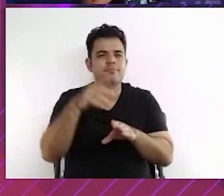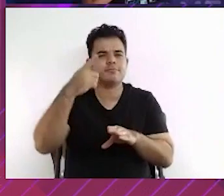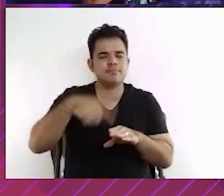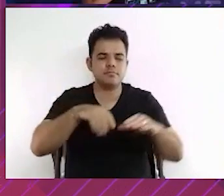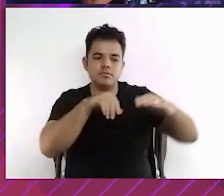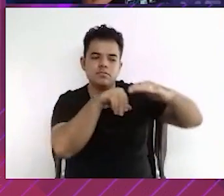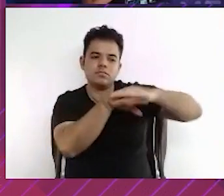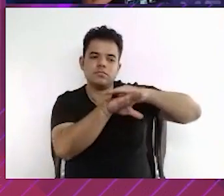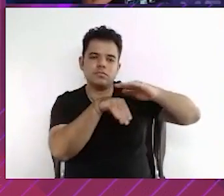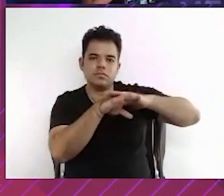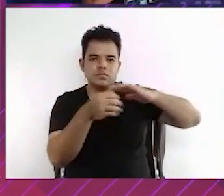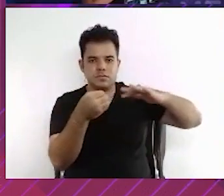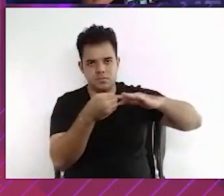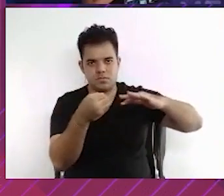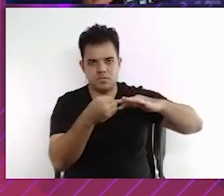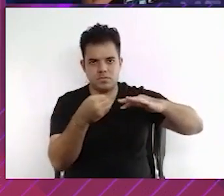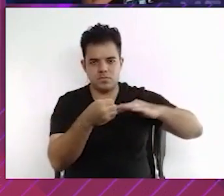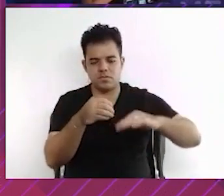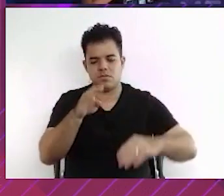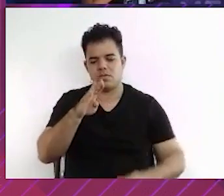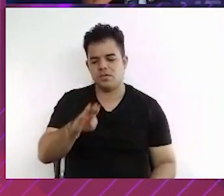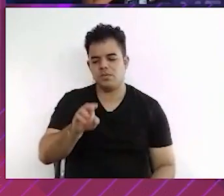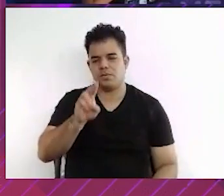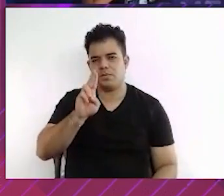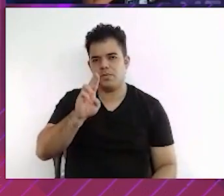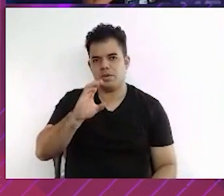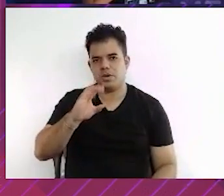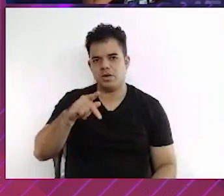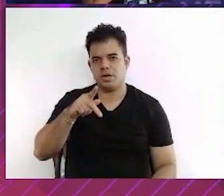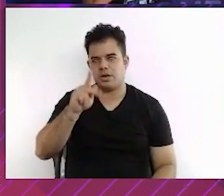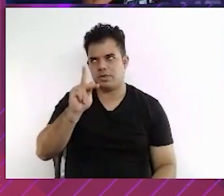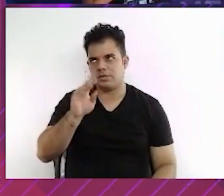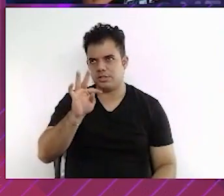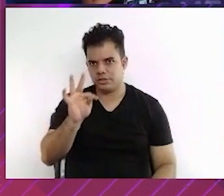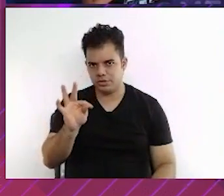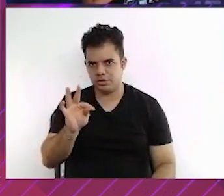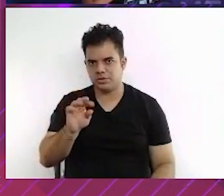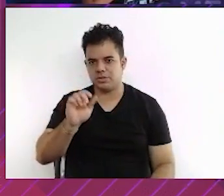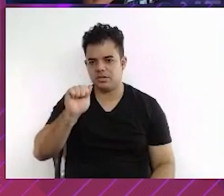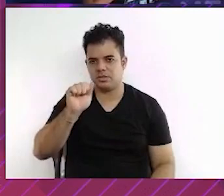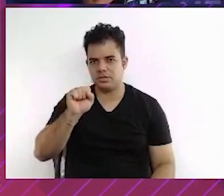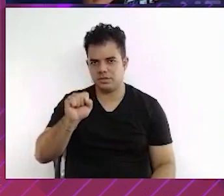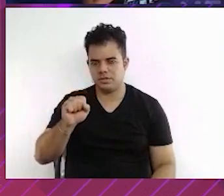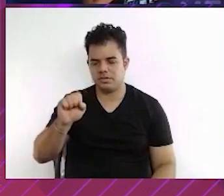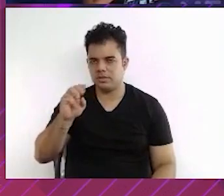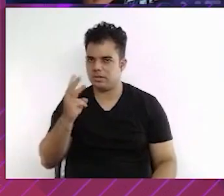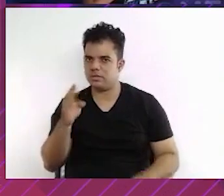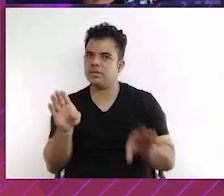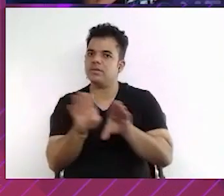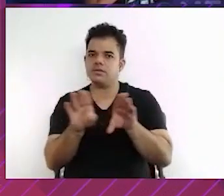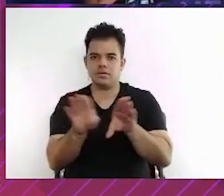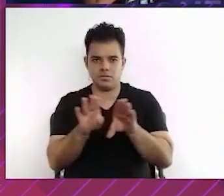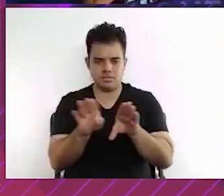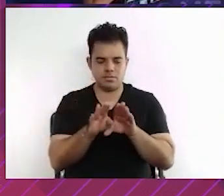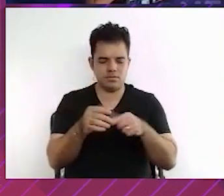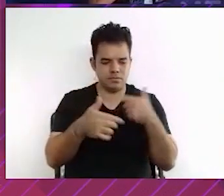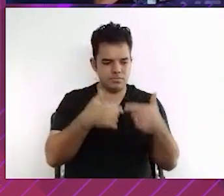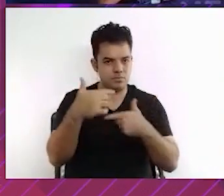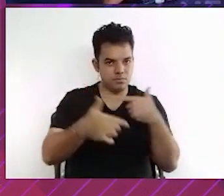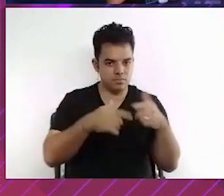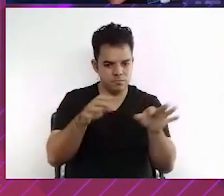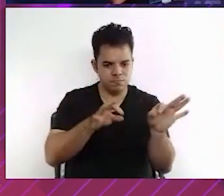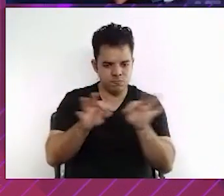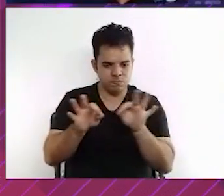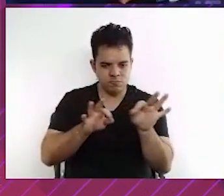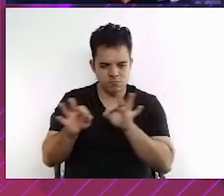os dados no Bucket S3. Para orquestrar esses jobs do SageMaker, a gente estava usando